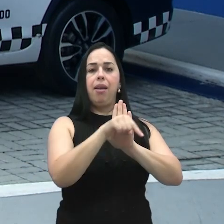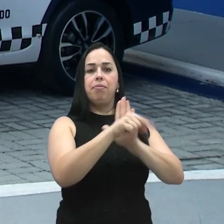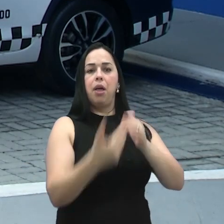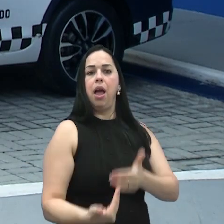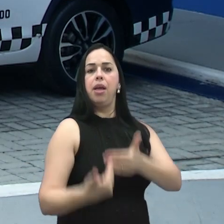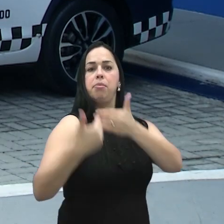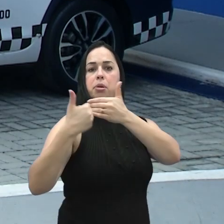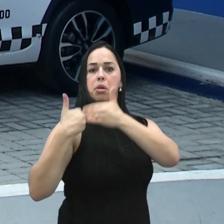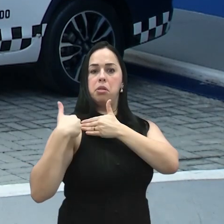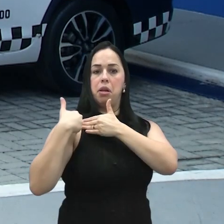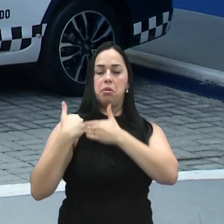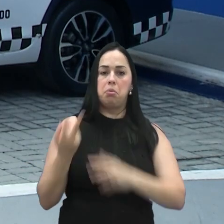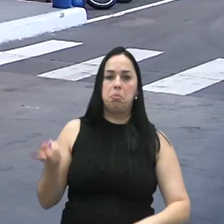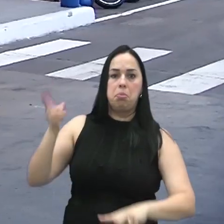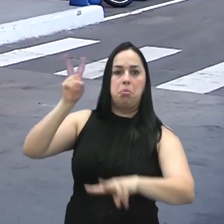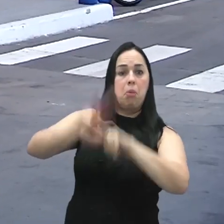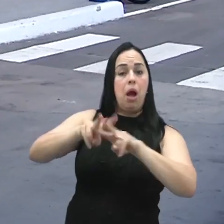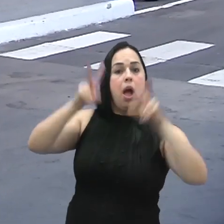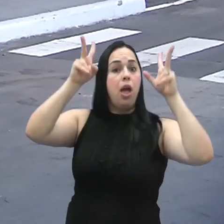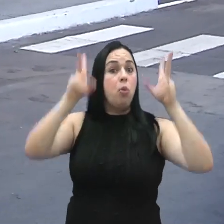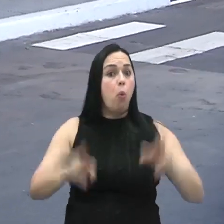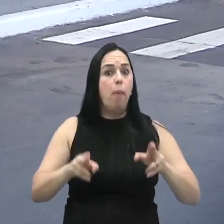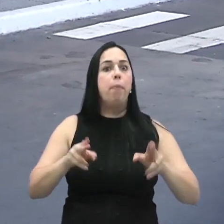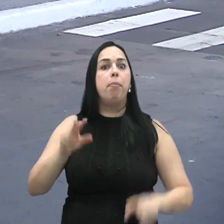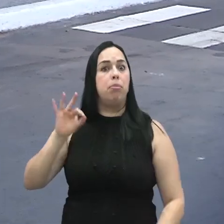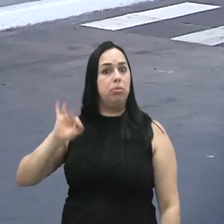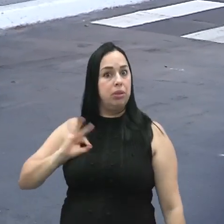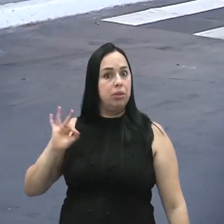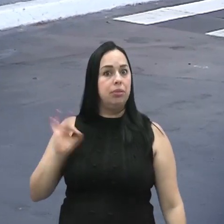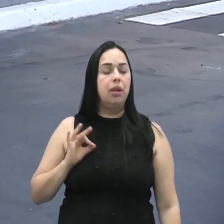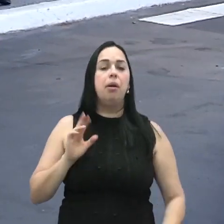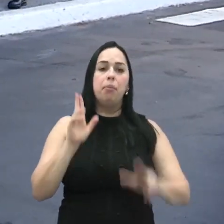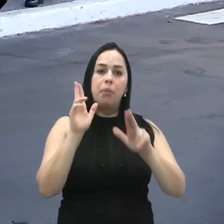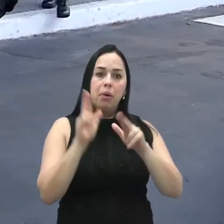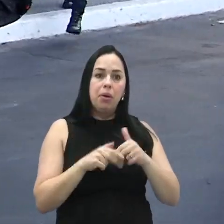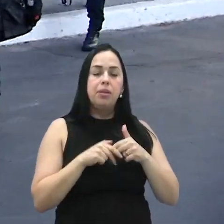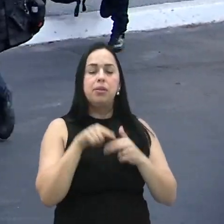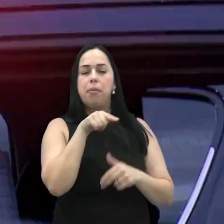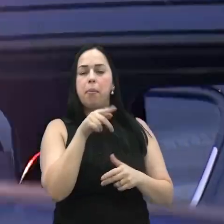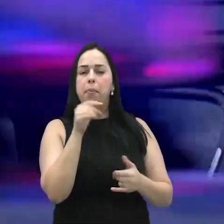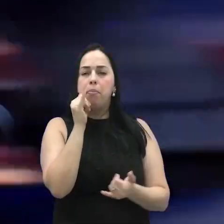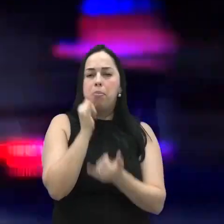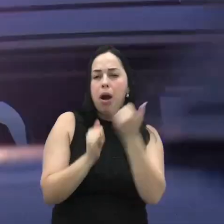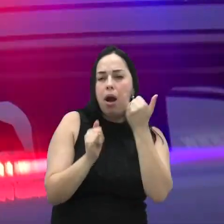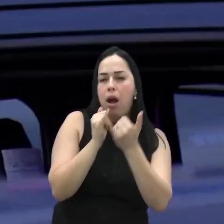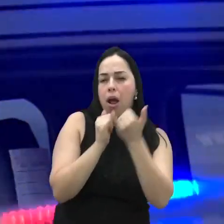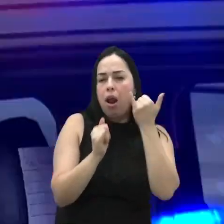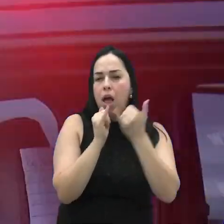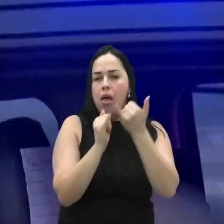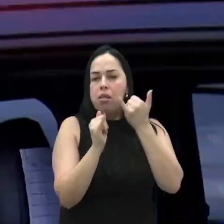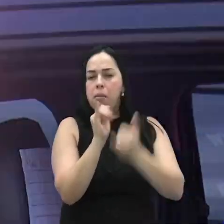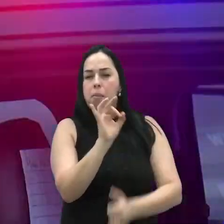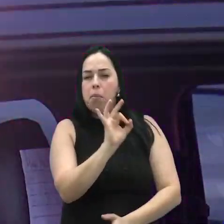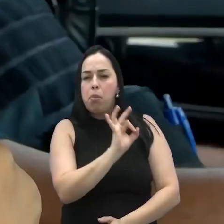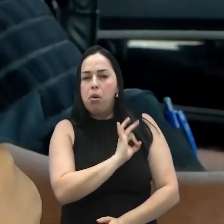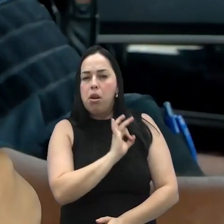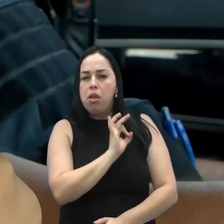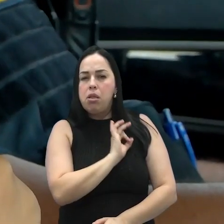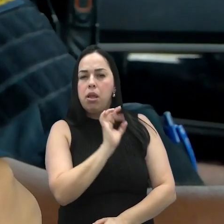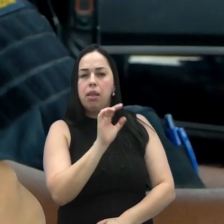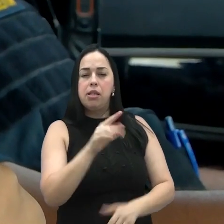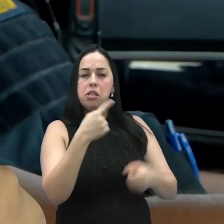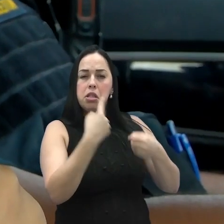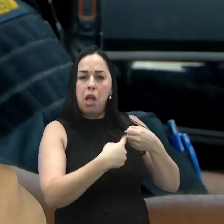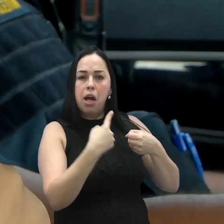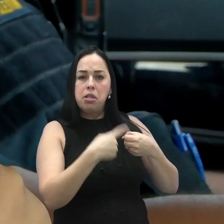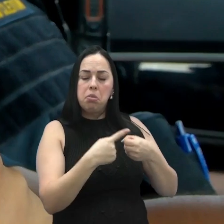guarda o poder de polícia. Com isso, os agentes seriam uma espécie de polícia municipal, capaz